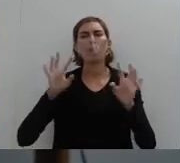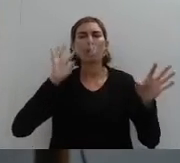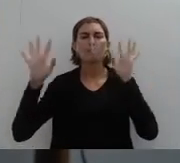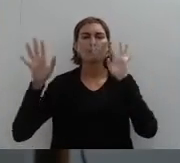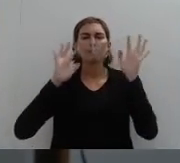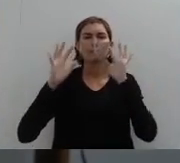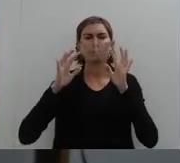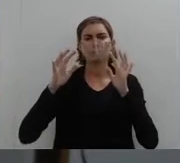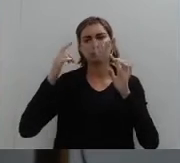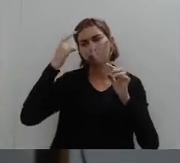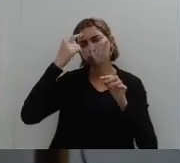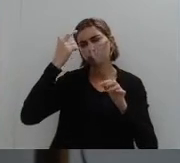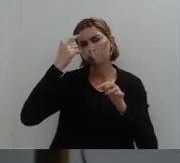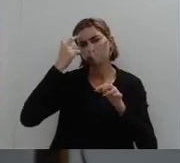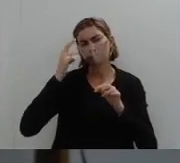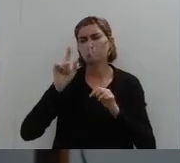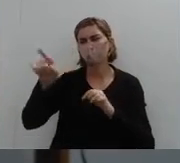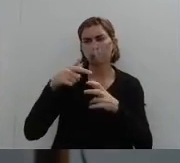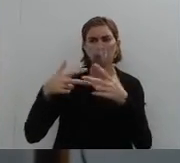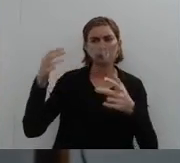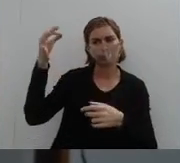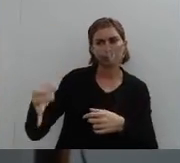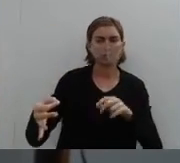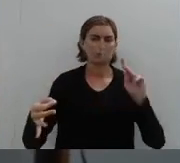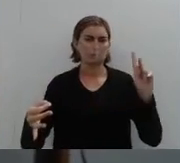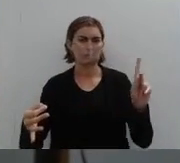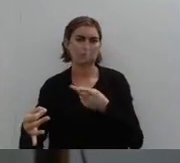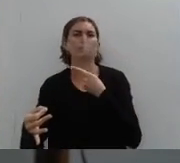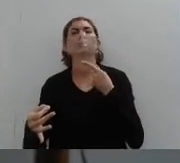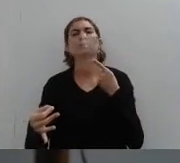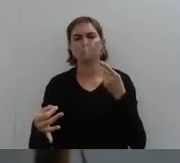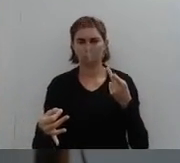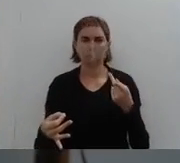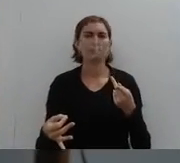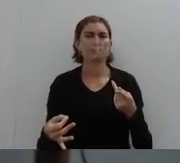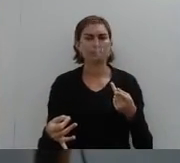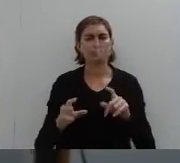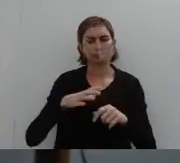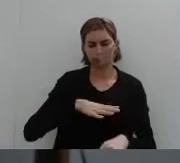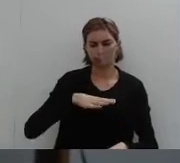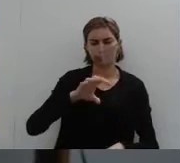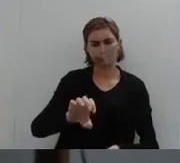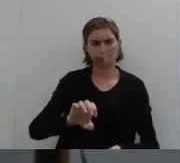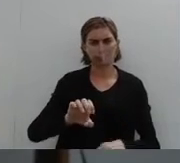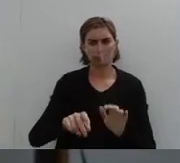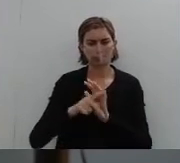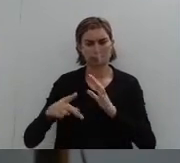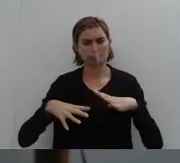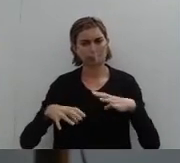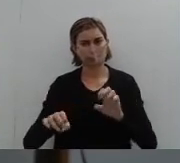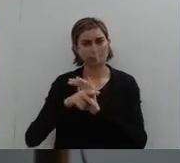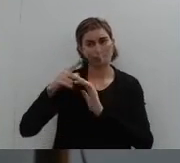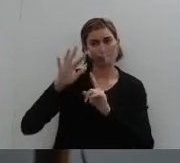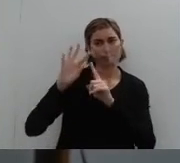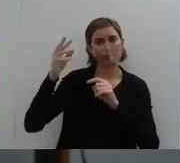reflexão racional sobre aquilo que é certo ou o que é errado. A ética é uma parte da